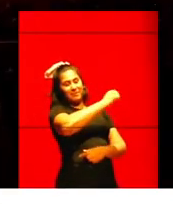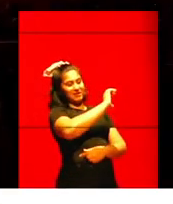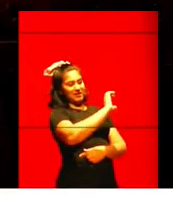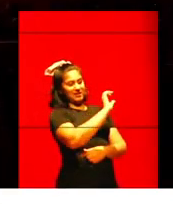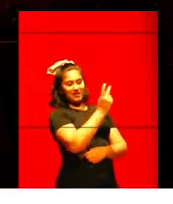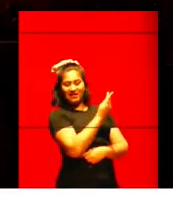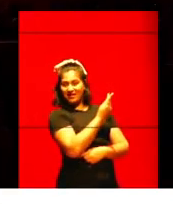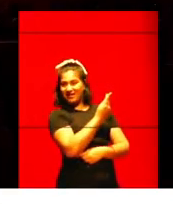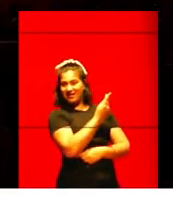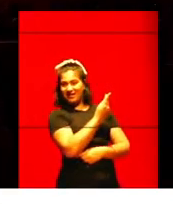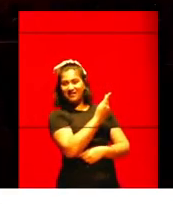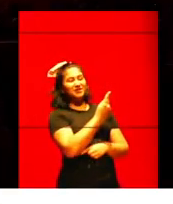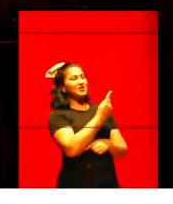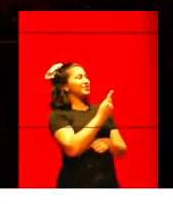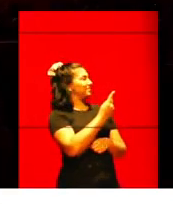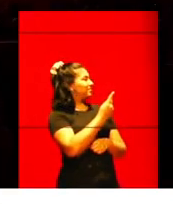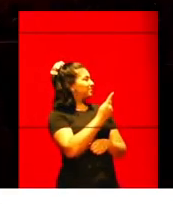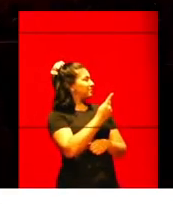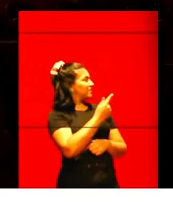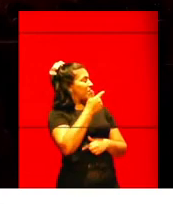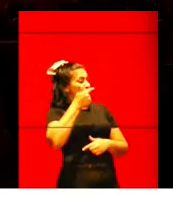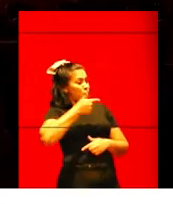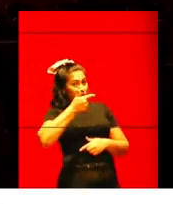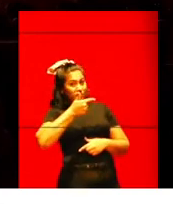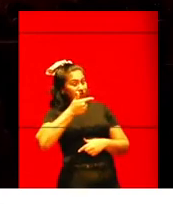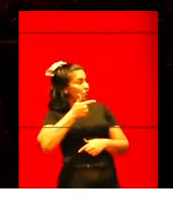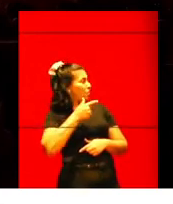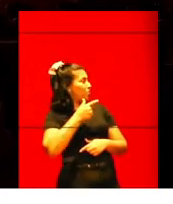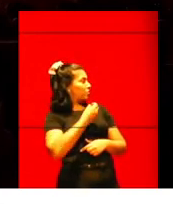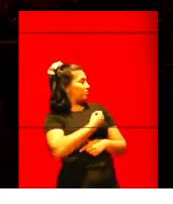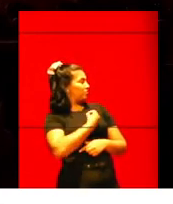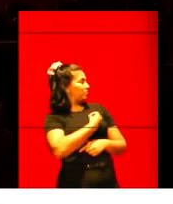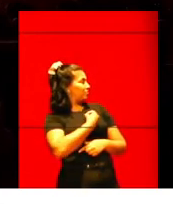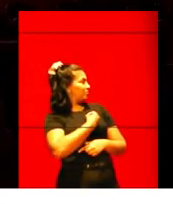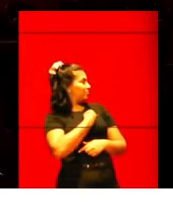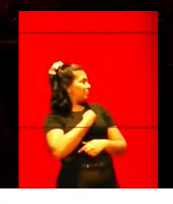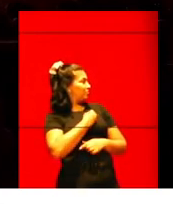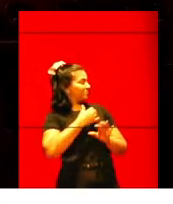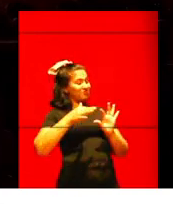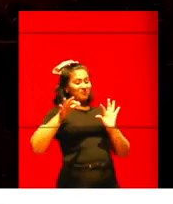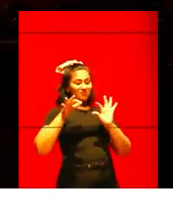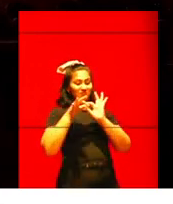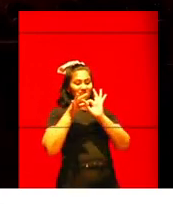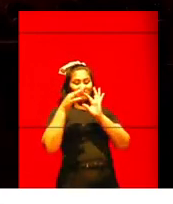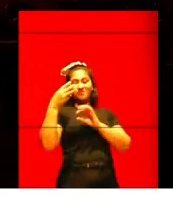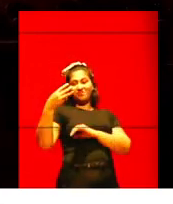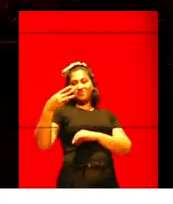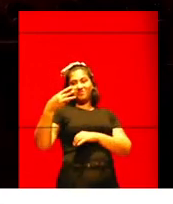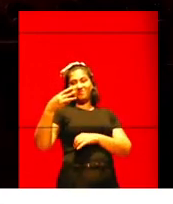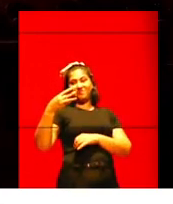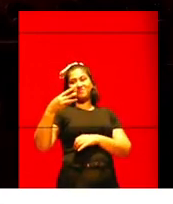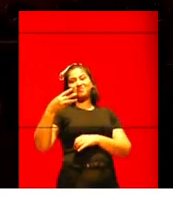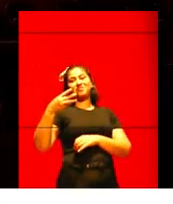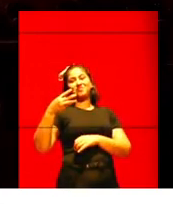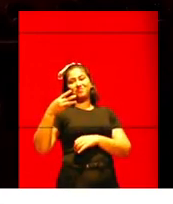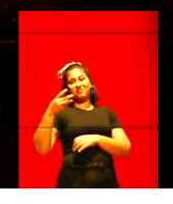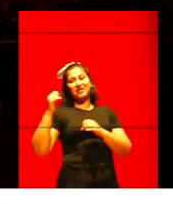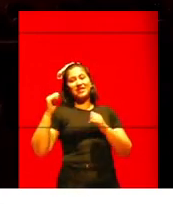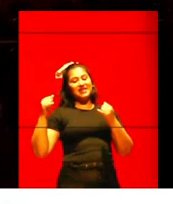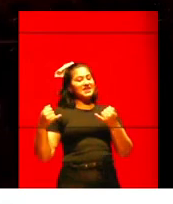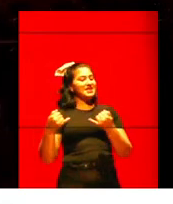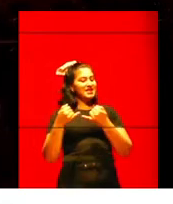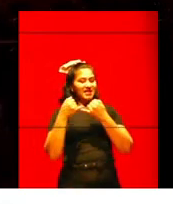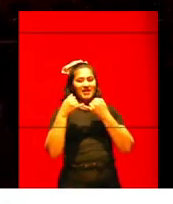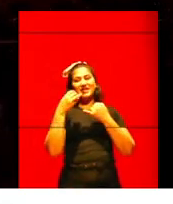O CH2, o segundo daqui, ele já tem 3 ligações. Se ele já tem 3